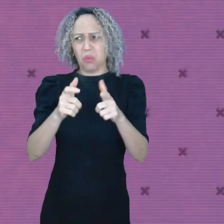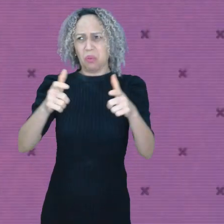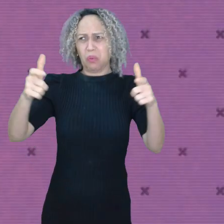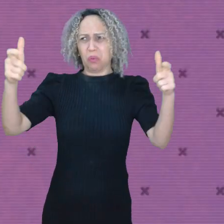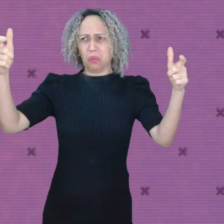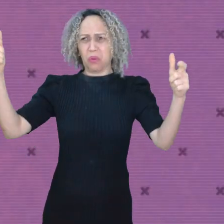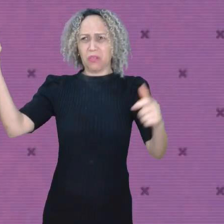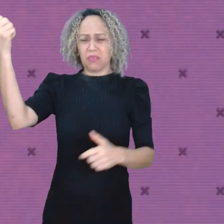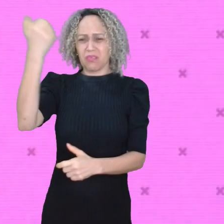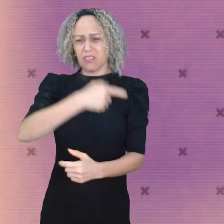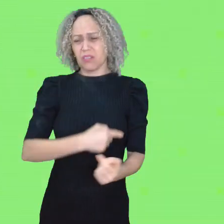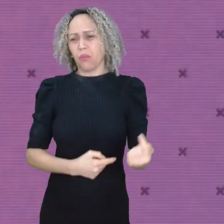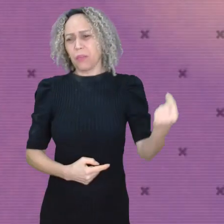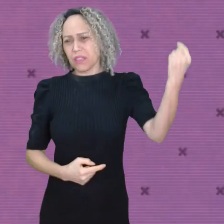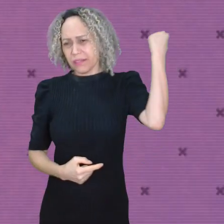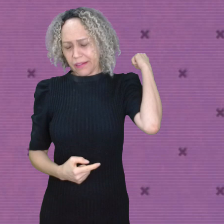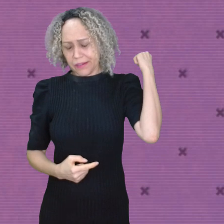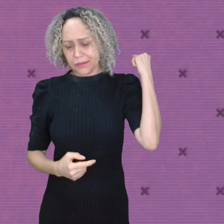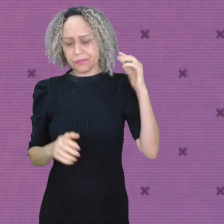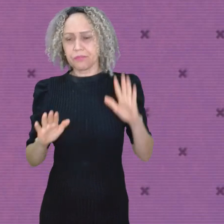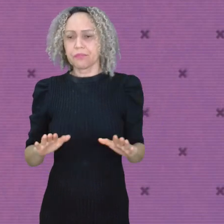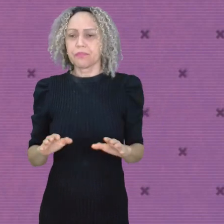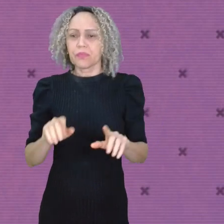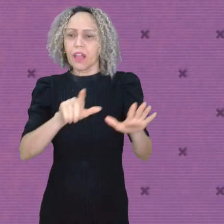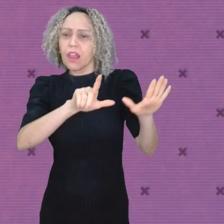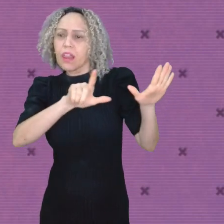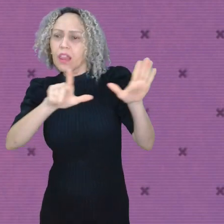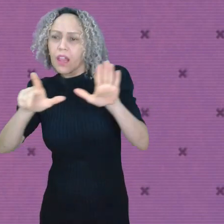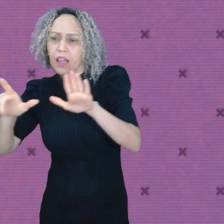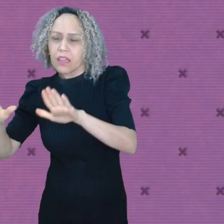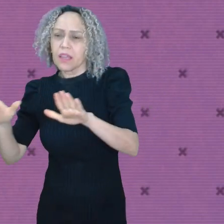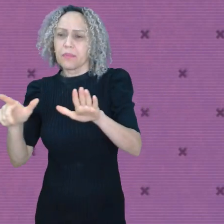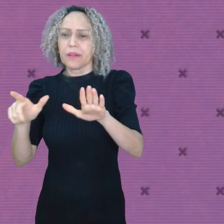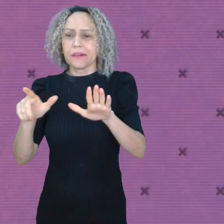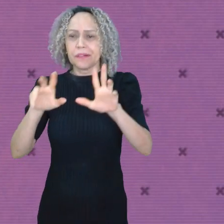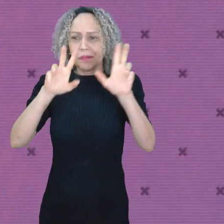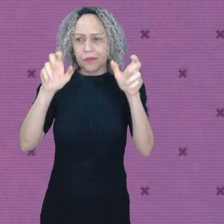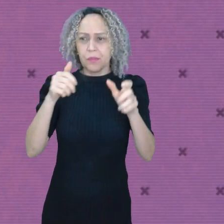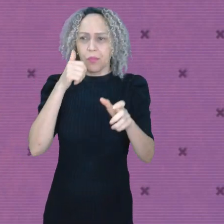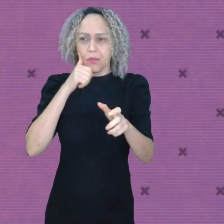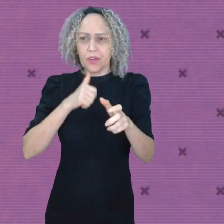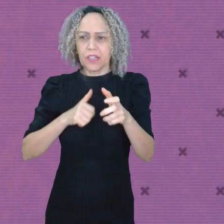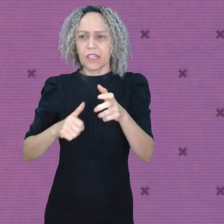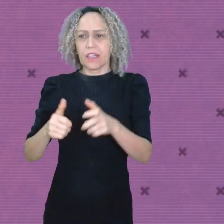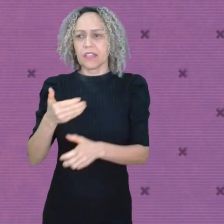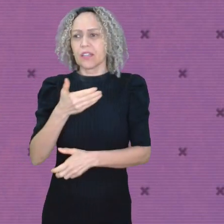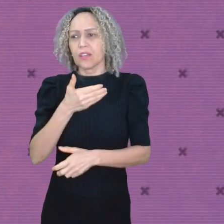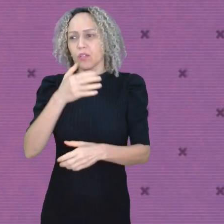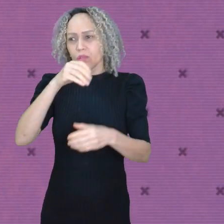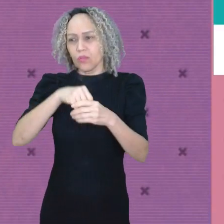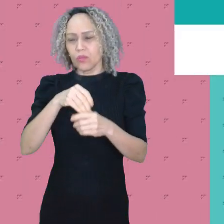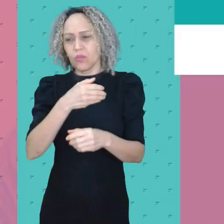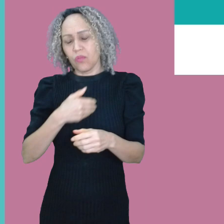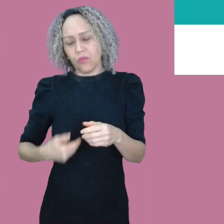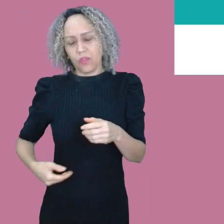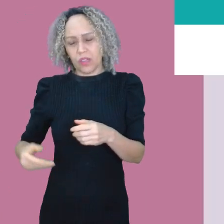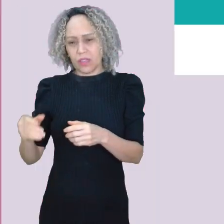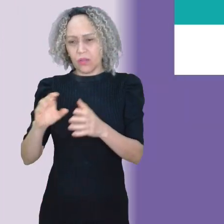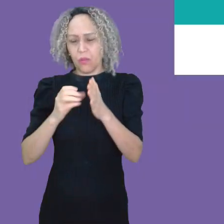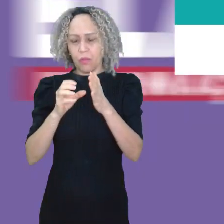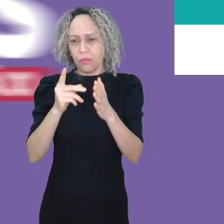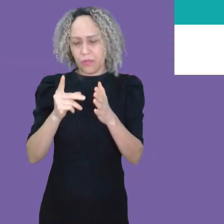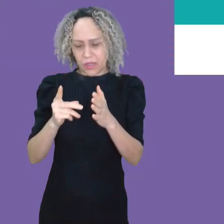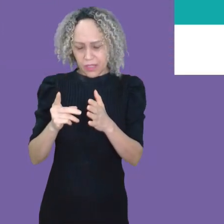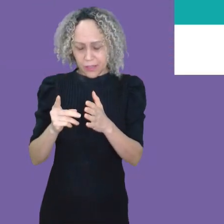dessa semana no TV Elas por Elas Formação. Fique com a gente na TV PT, que semana que vem tem muito mais.